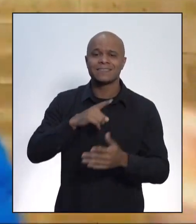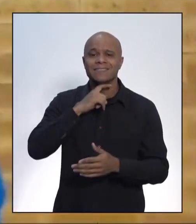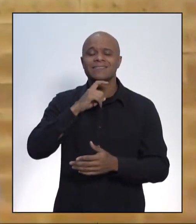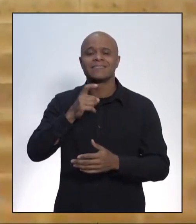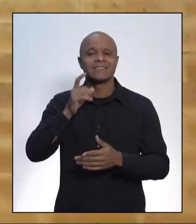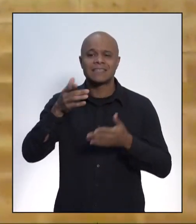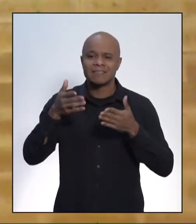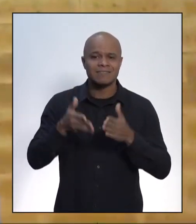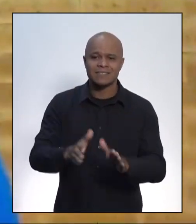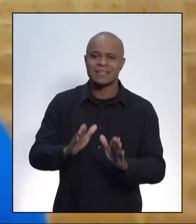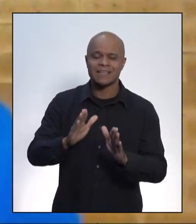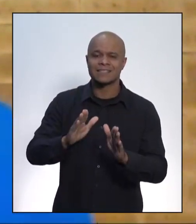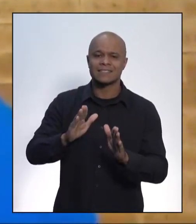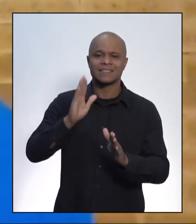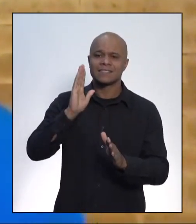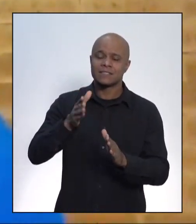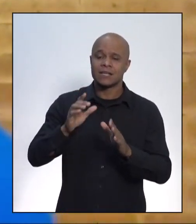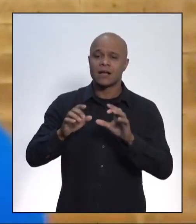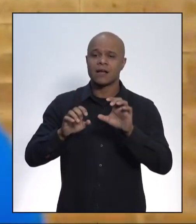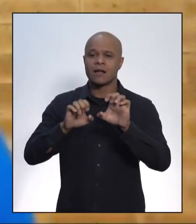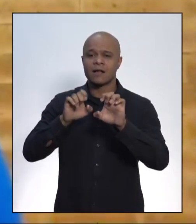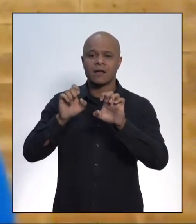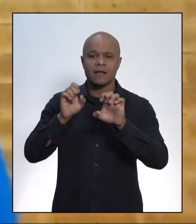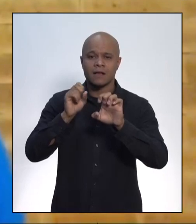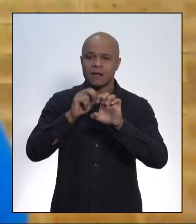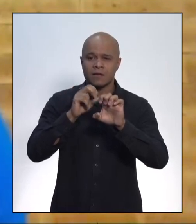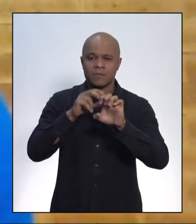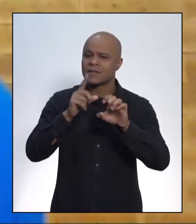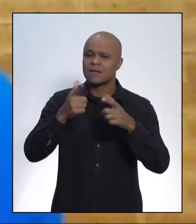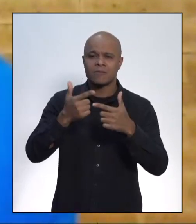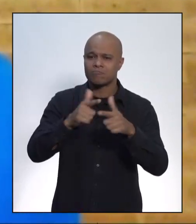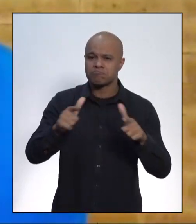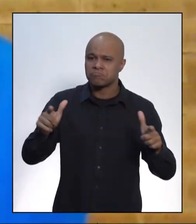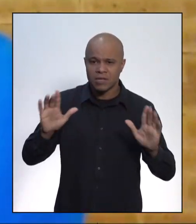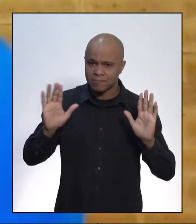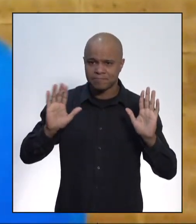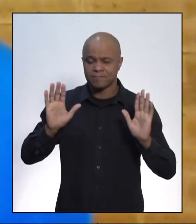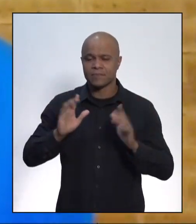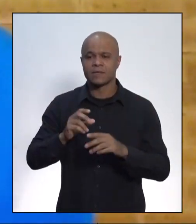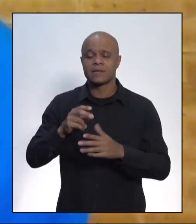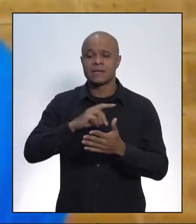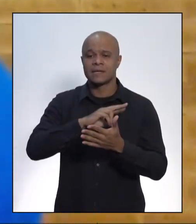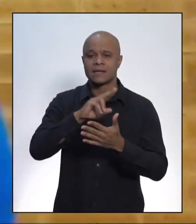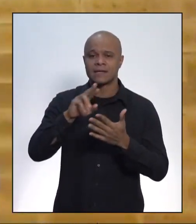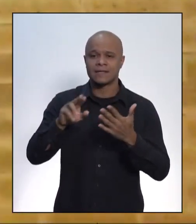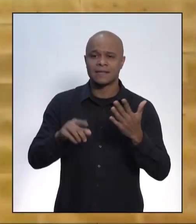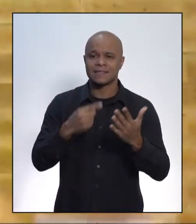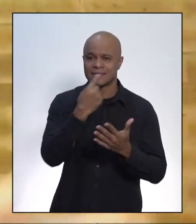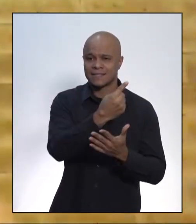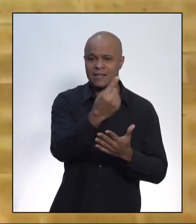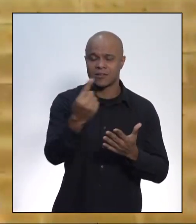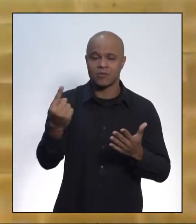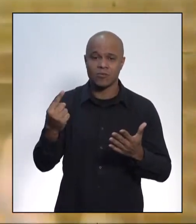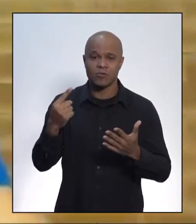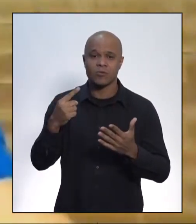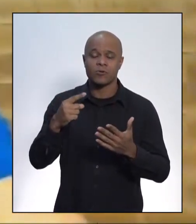pessoal? Não pense assim, ninguém nasce empreendedor. Essas características, isso que eu estou conseguindo fazer hoje, eu desenvolvi ao longo do